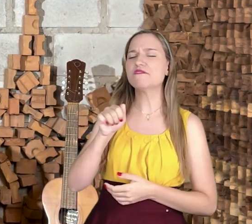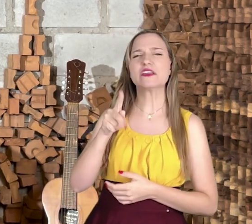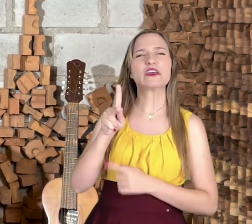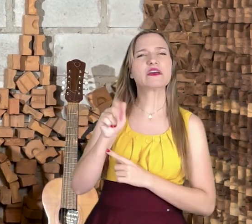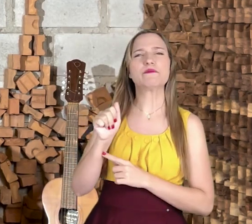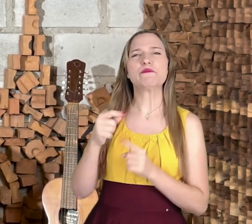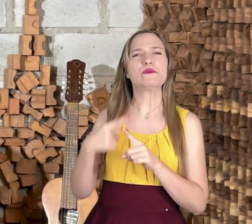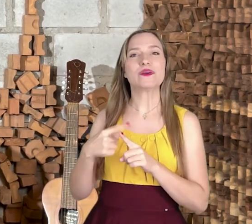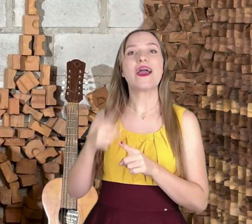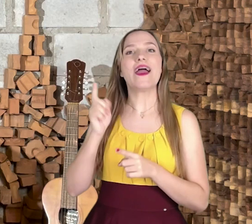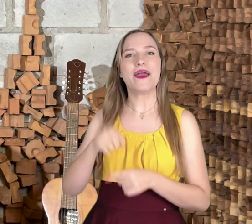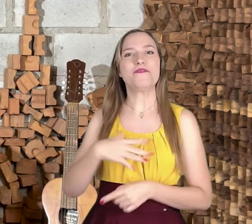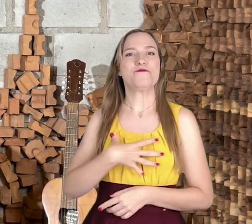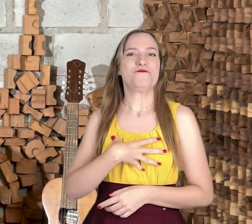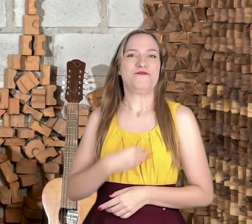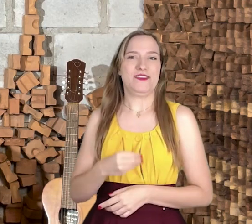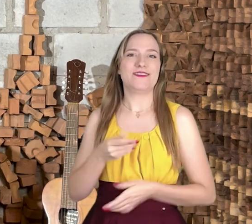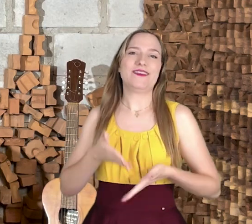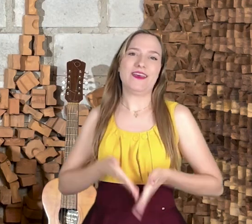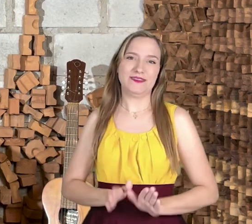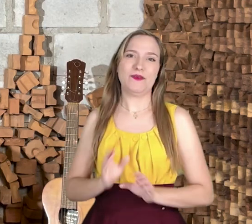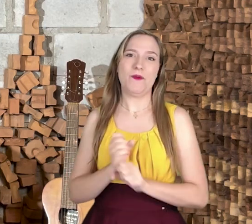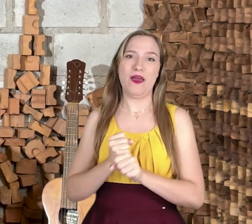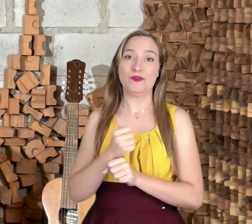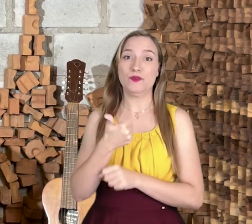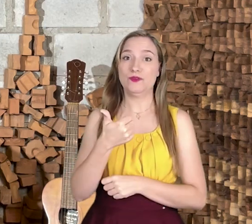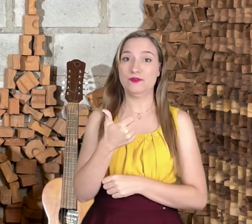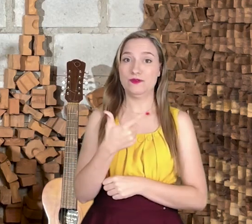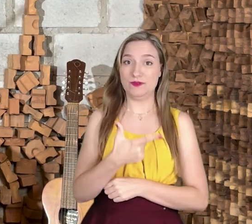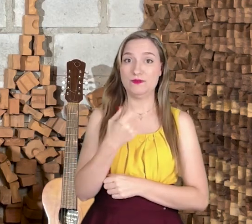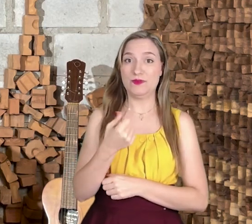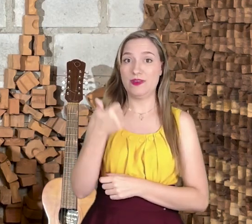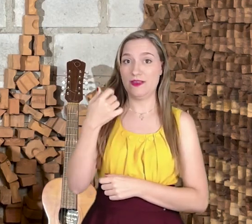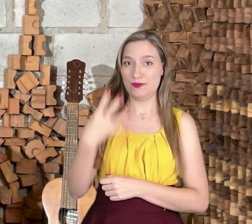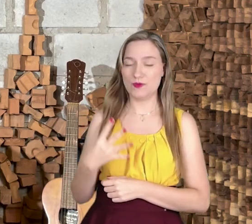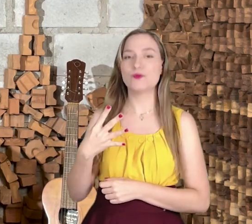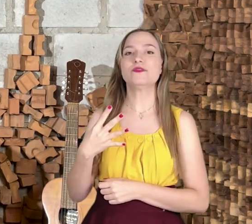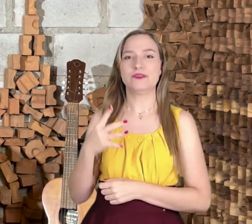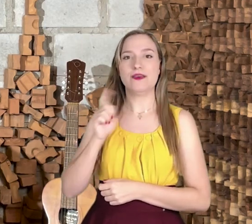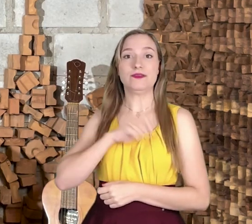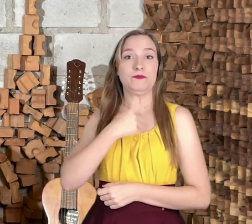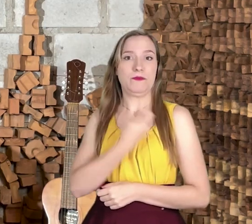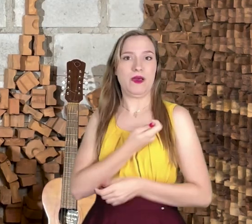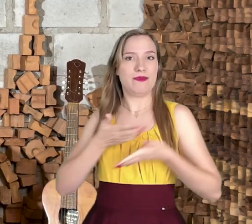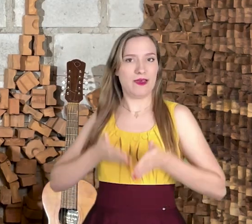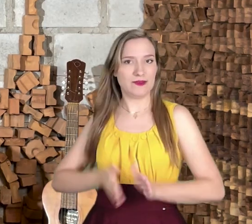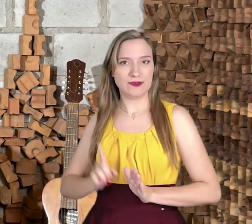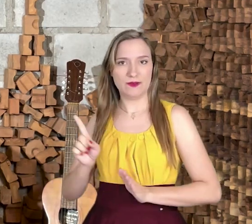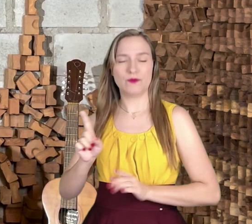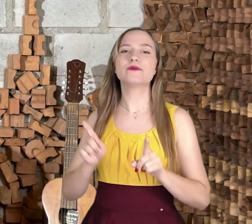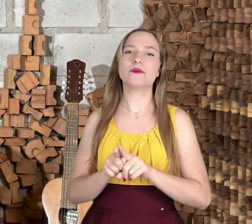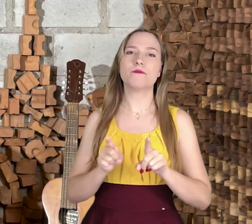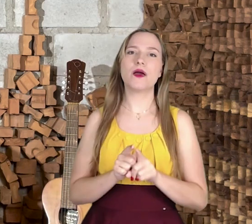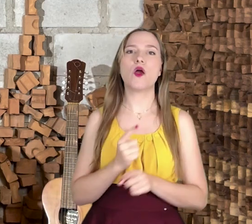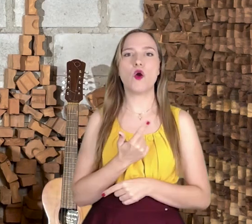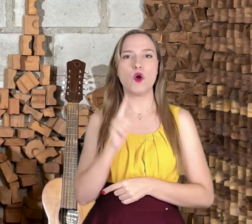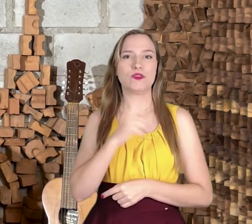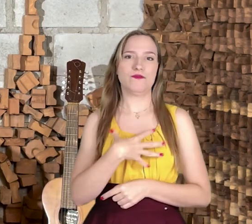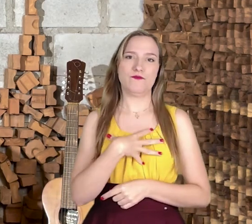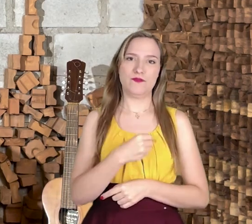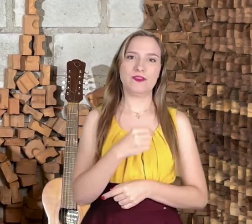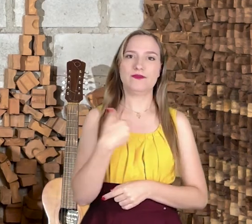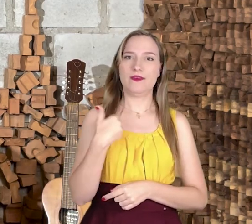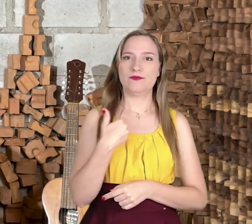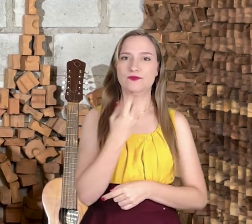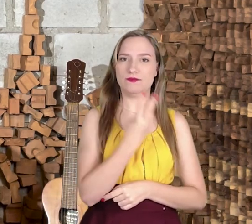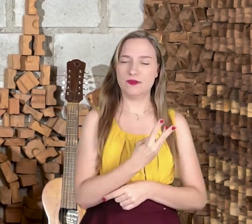nasceu em 2014, ela nasceu na Espanha. E agora eu tenho a África e a Rosa, que nasceu aqui em Goiânia tem 3 anos. E eu